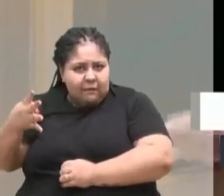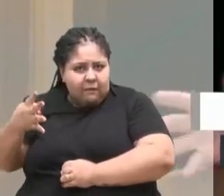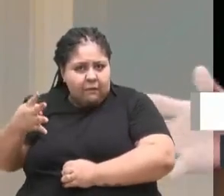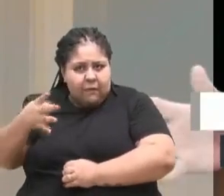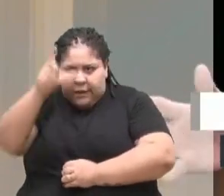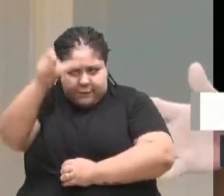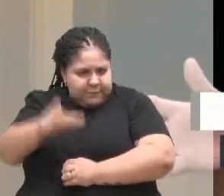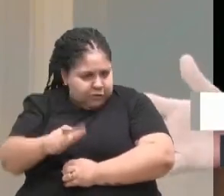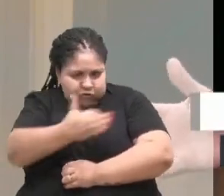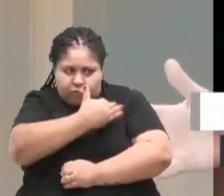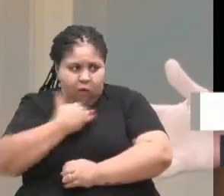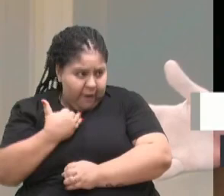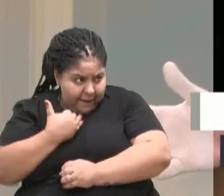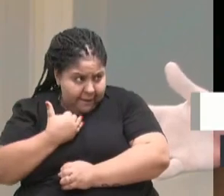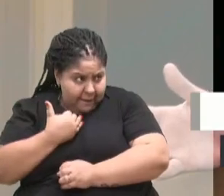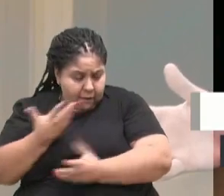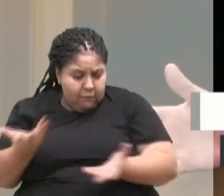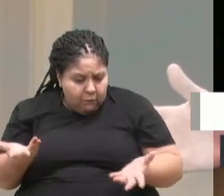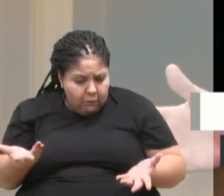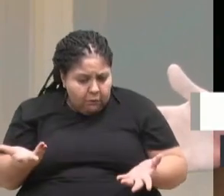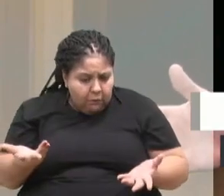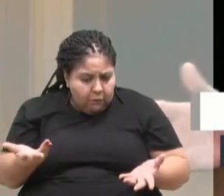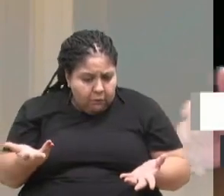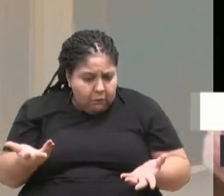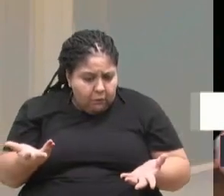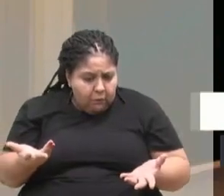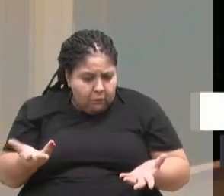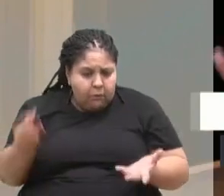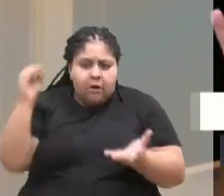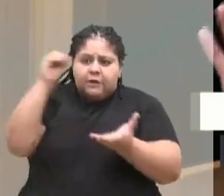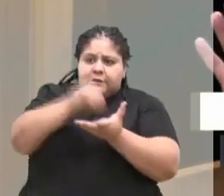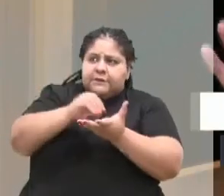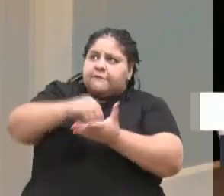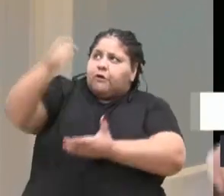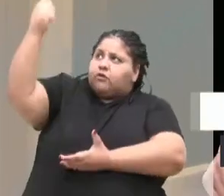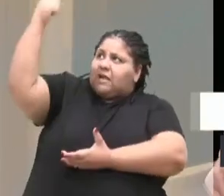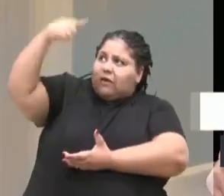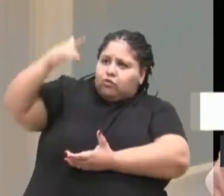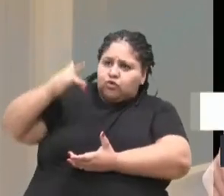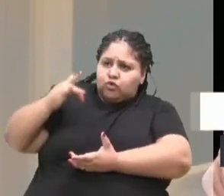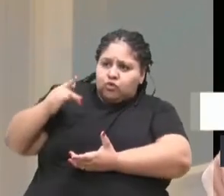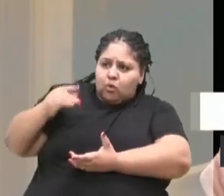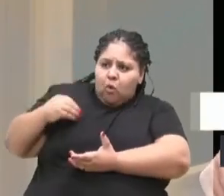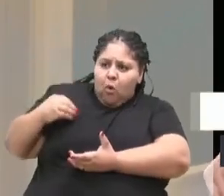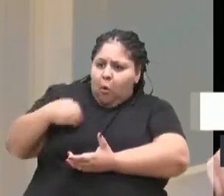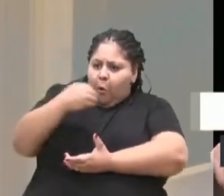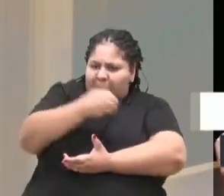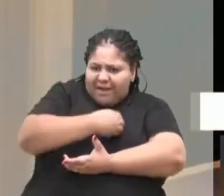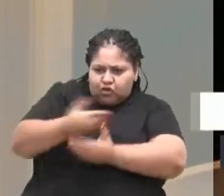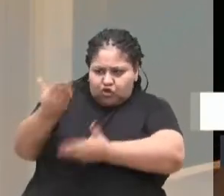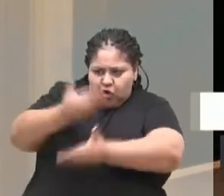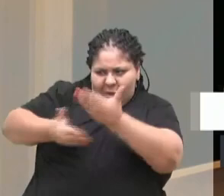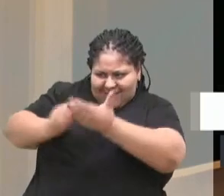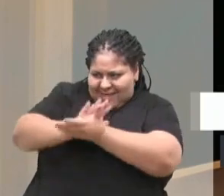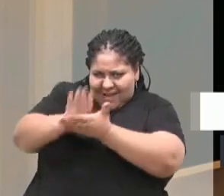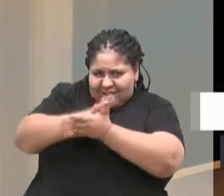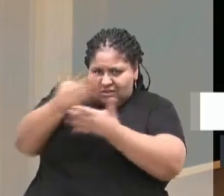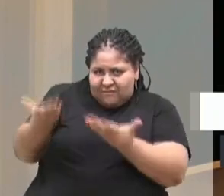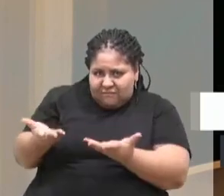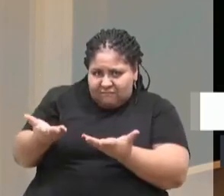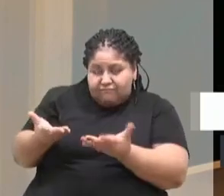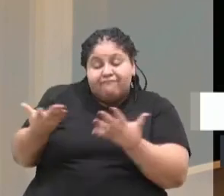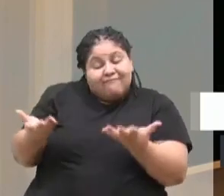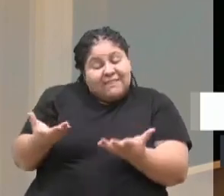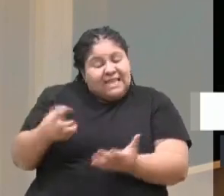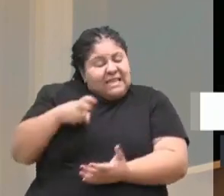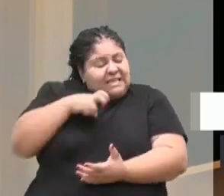ficar sem atendimento? Isso aí não pode. Então, se faltar a luz, o médico não atende. Daí ele ficou meio sem jeito e